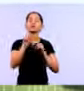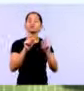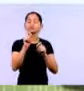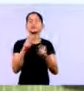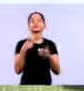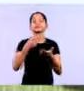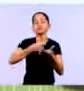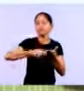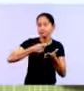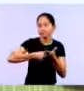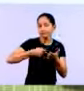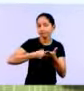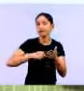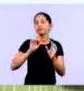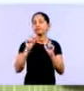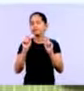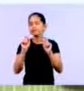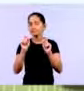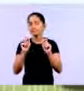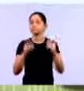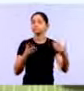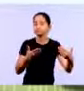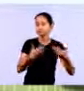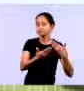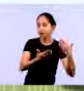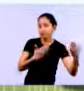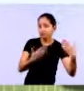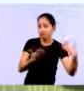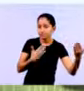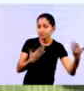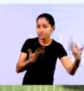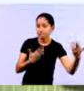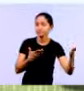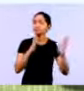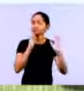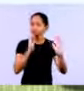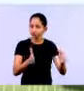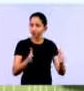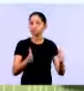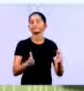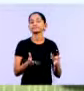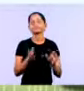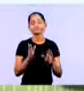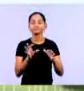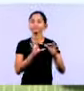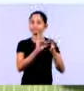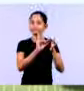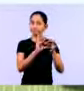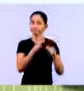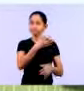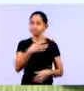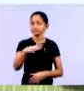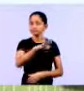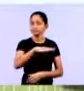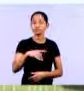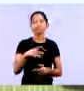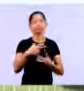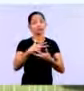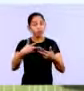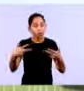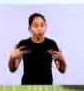que foi instituída entre o sujeito passivo e o sujeito ativo, entre o contribuinte e o ente político, ela tem algumas